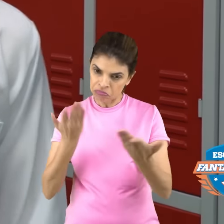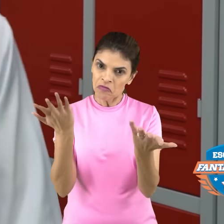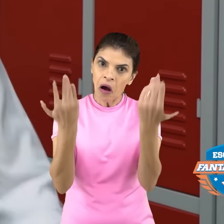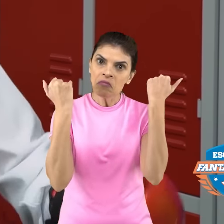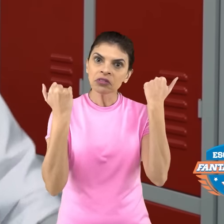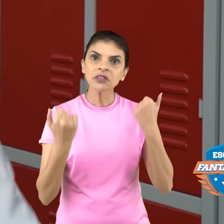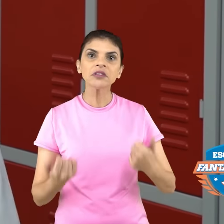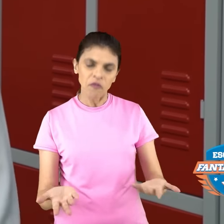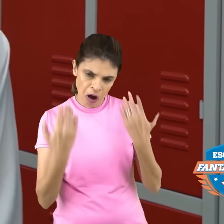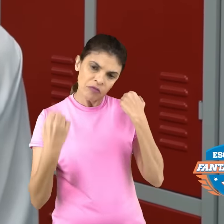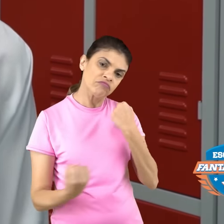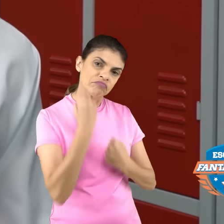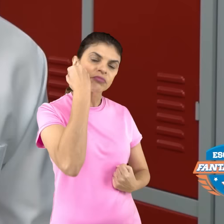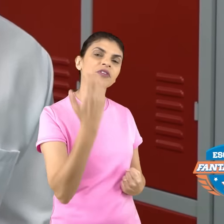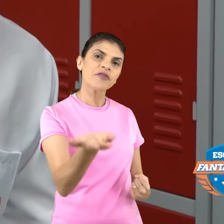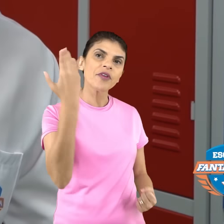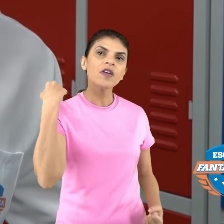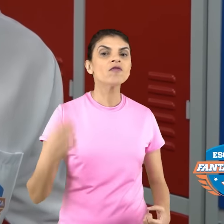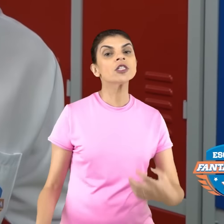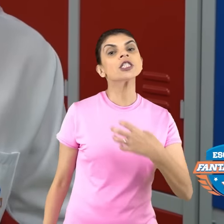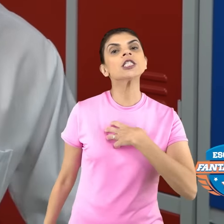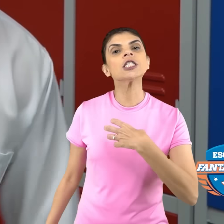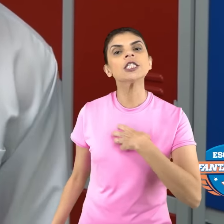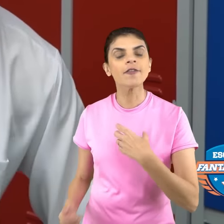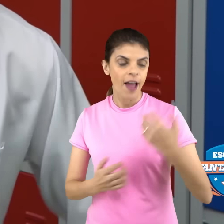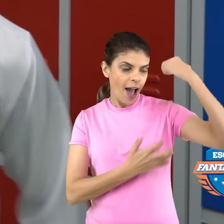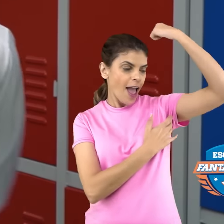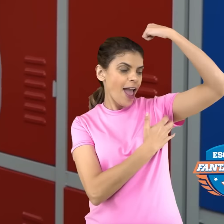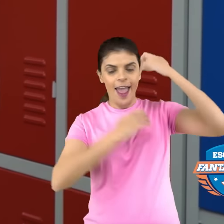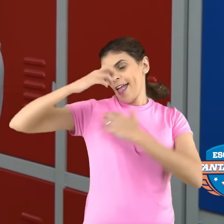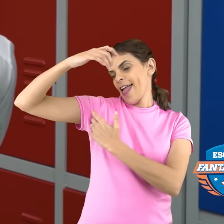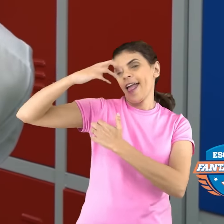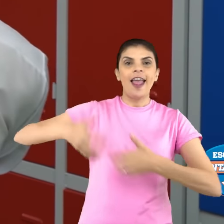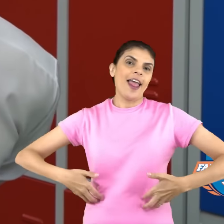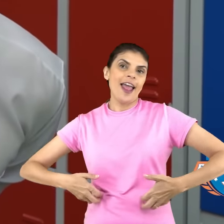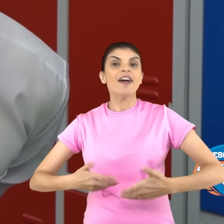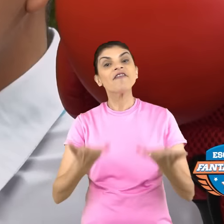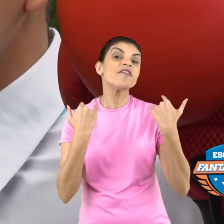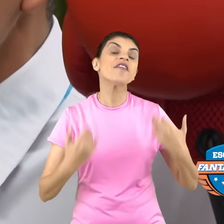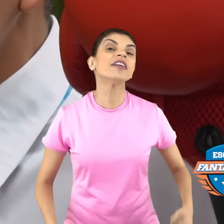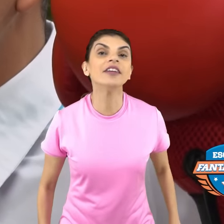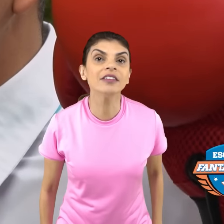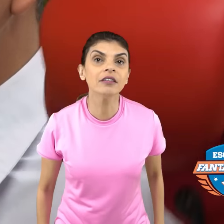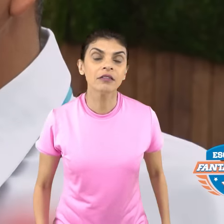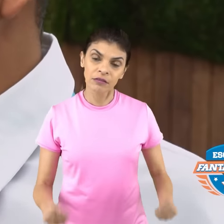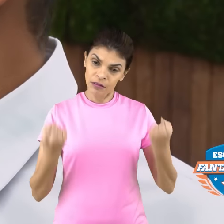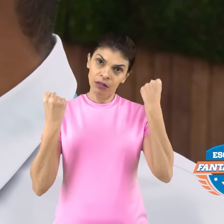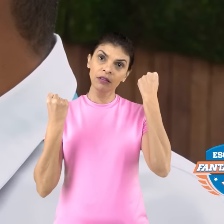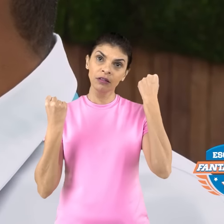terminar. Pode dar o seu melhor golpe que eu vou sentir cosquinha. Hein?